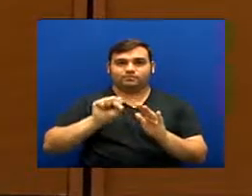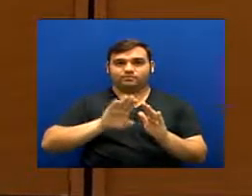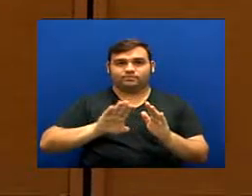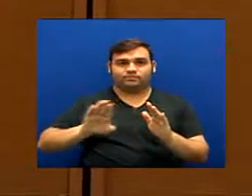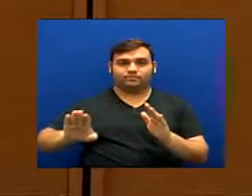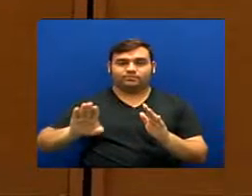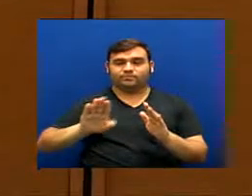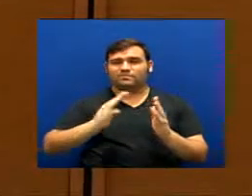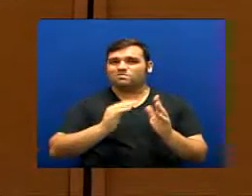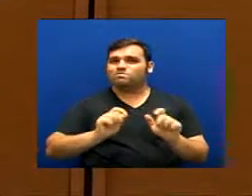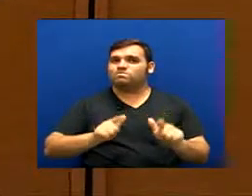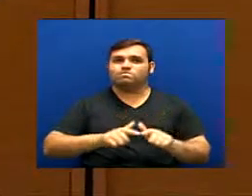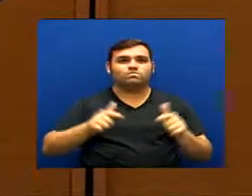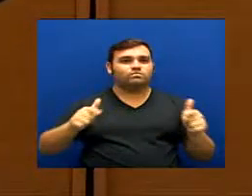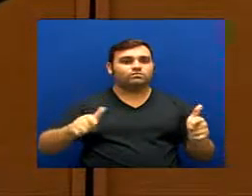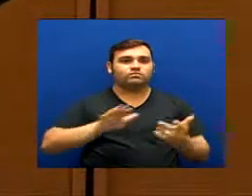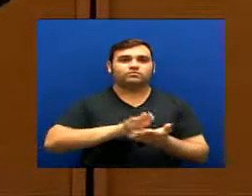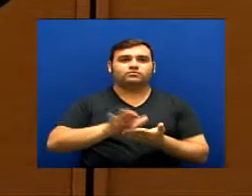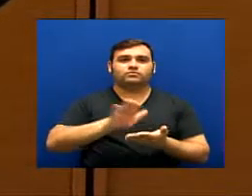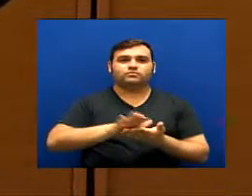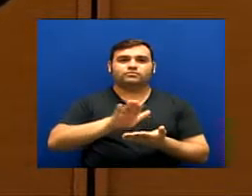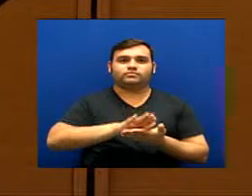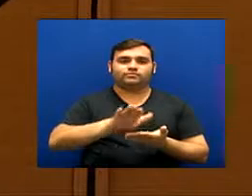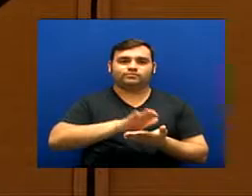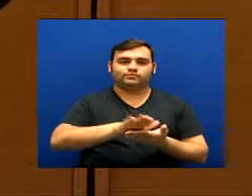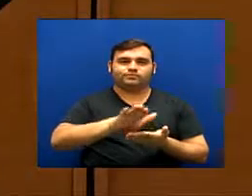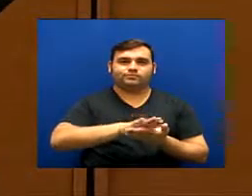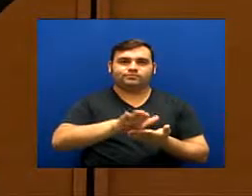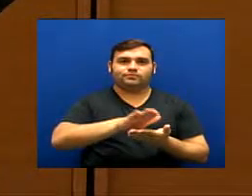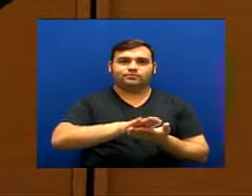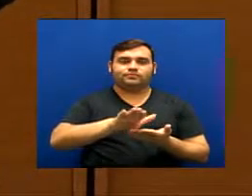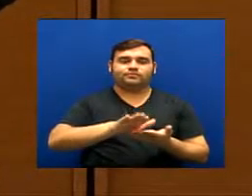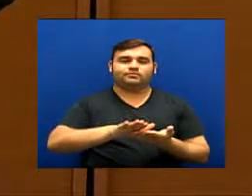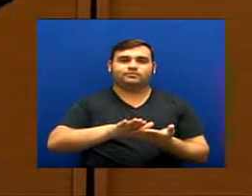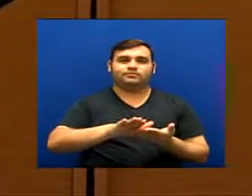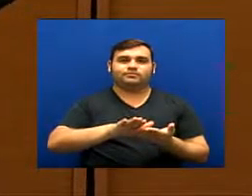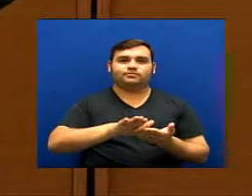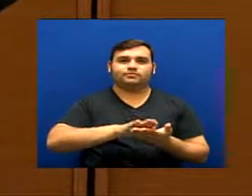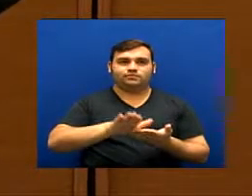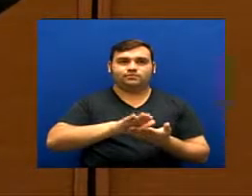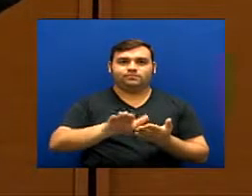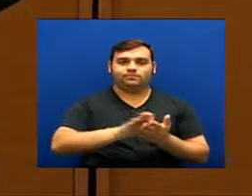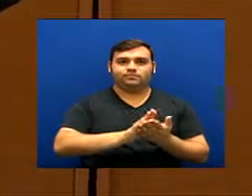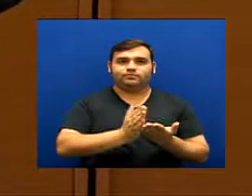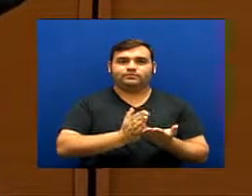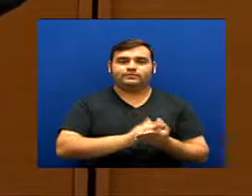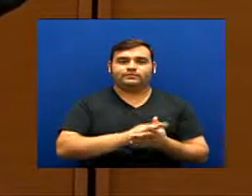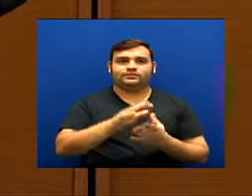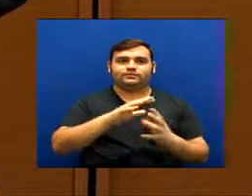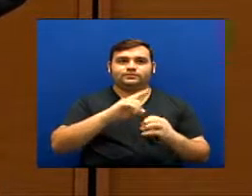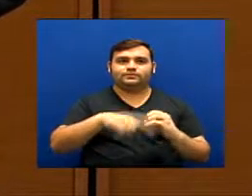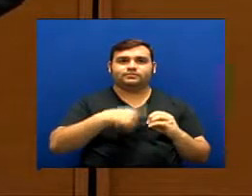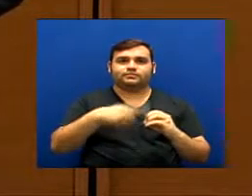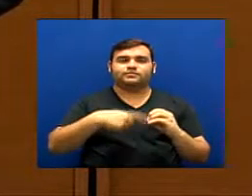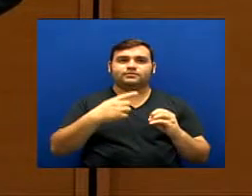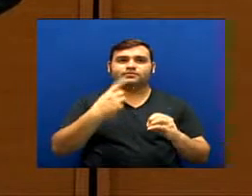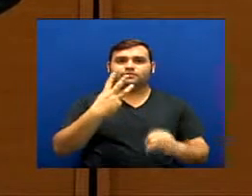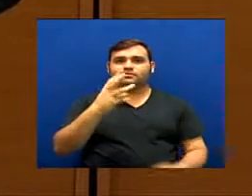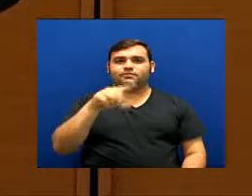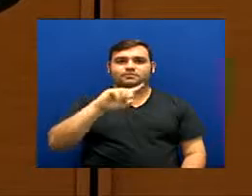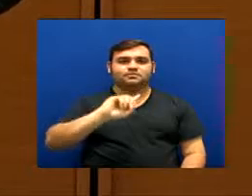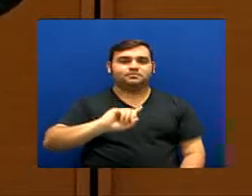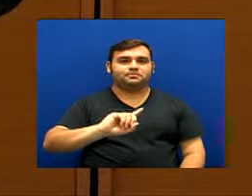A Bíblia não foi escrita só para eruditos, pelo contrário, destinava-se também ao povo em geral. Tão importantes quanto a Bíblia são as pessoas que a divulgam